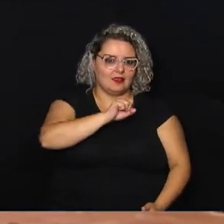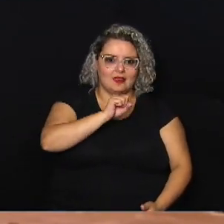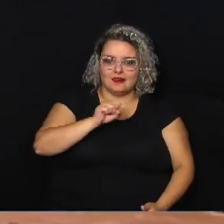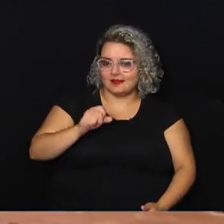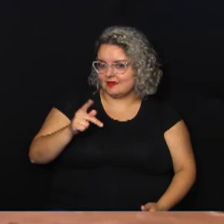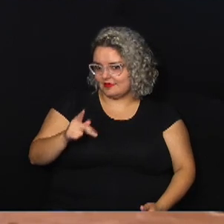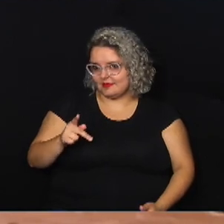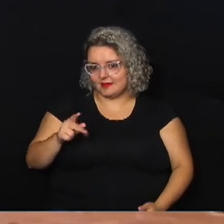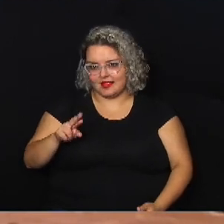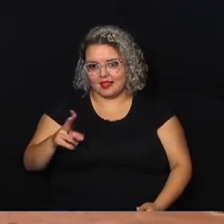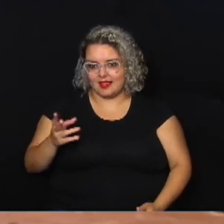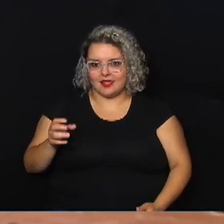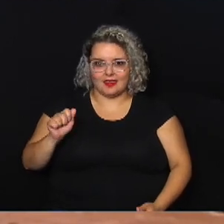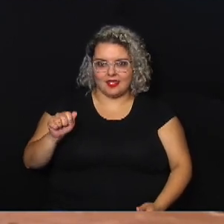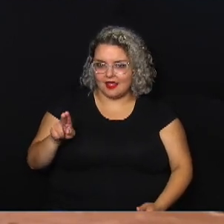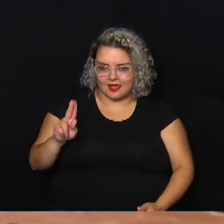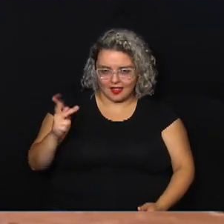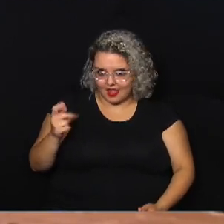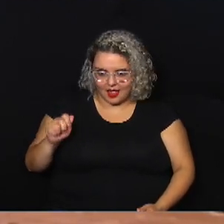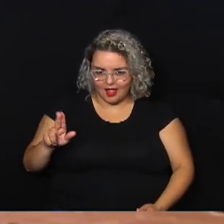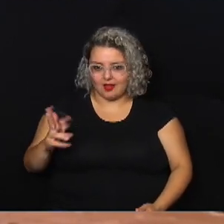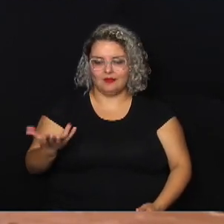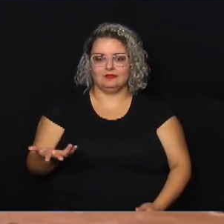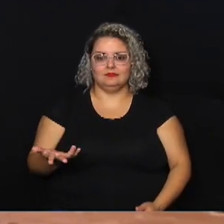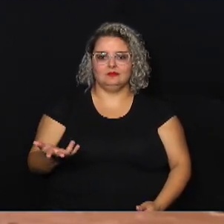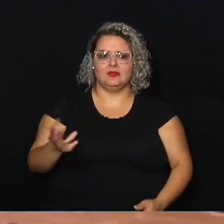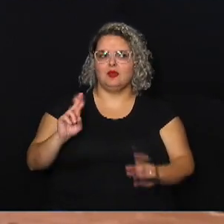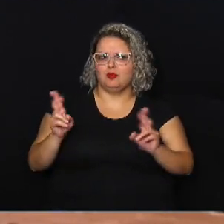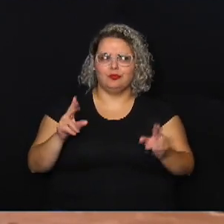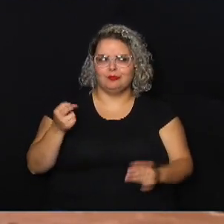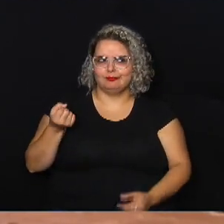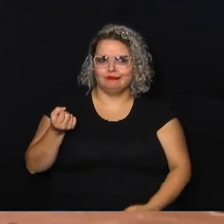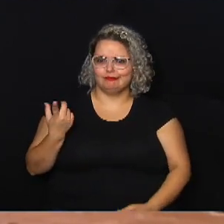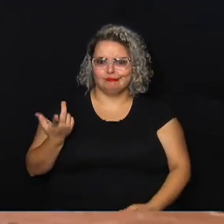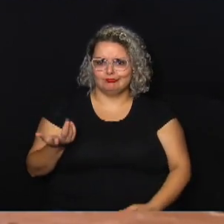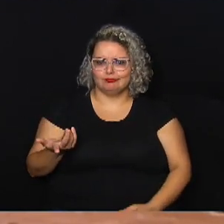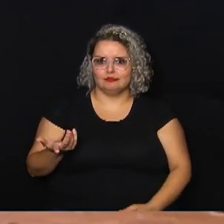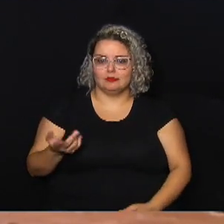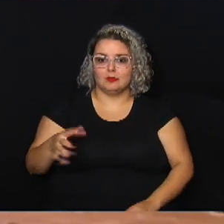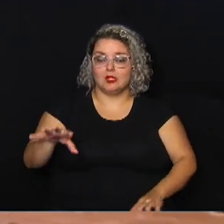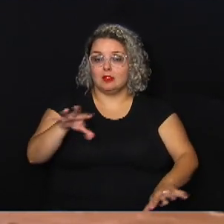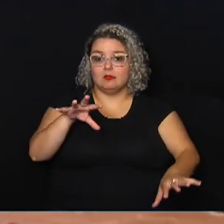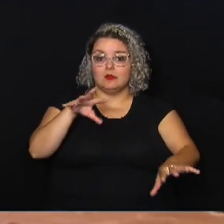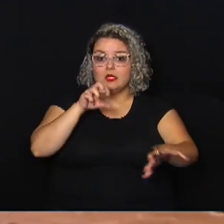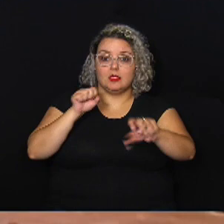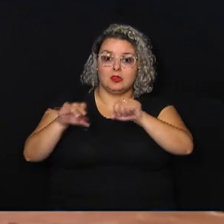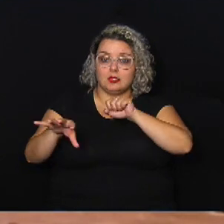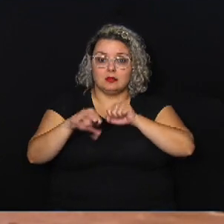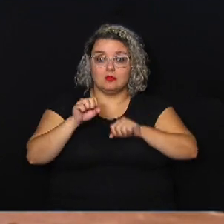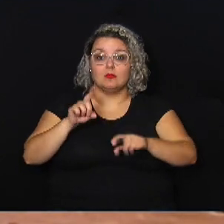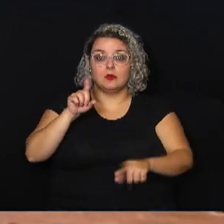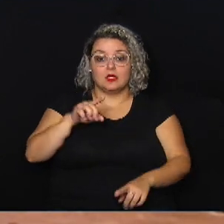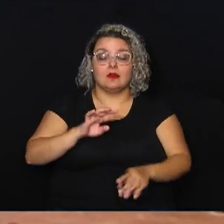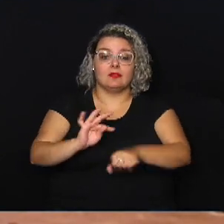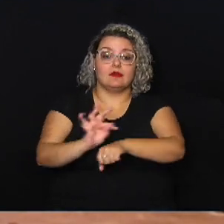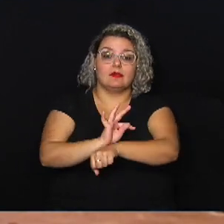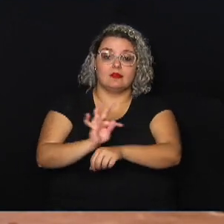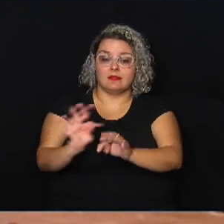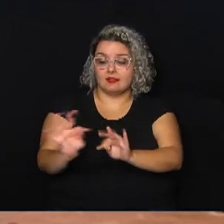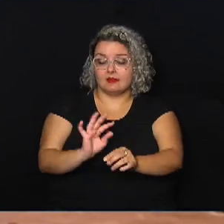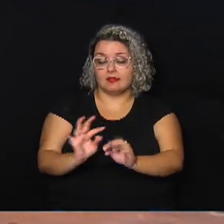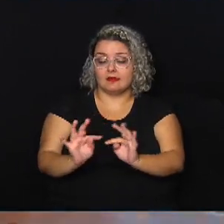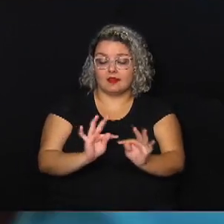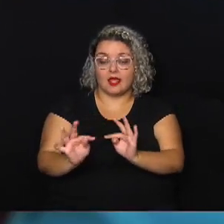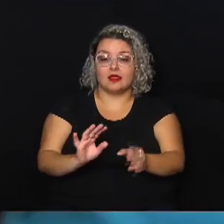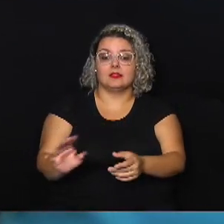SPRAL, a pessoa não acha assim uma coisa meio maluca. Mas isso atrai os alunos. E são técnicas didáticas. Você conta essa história, ela